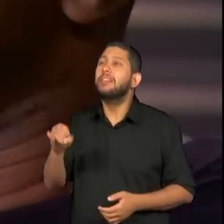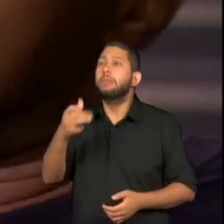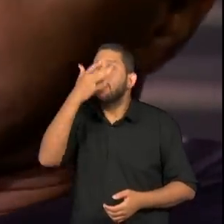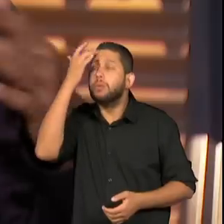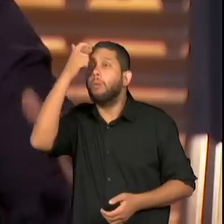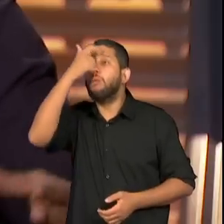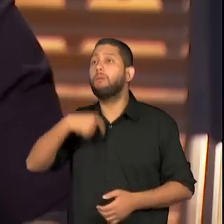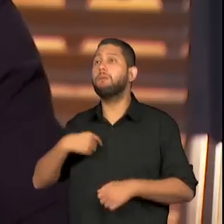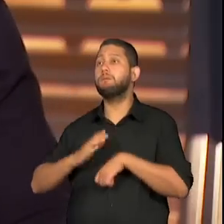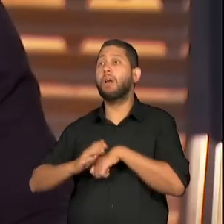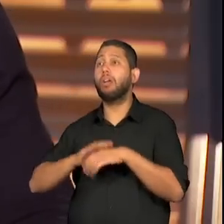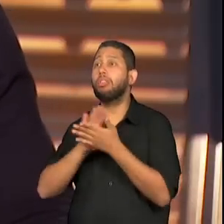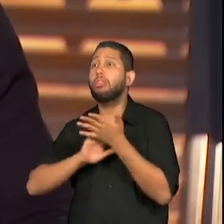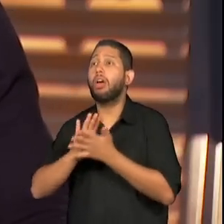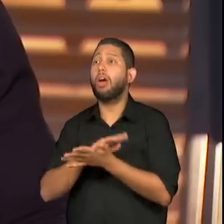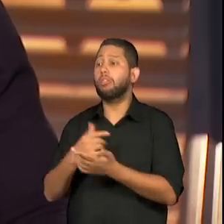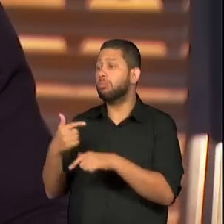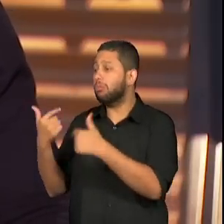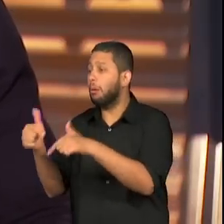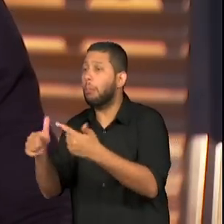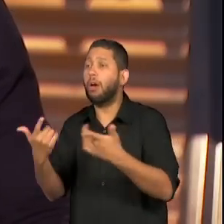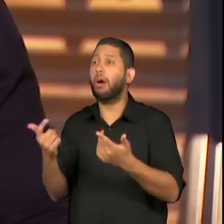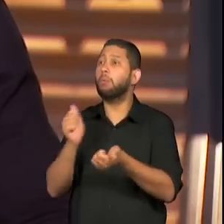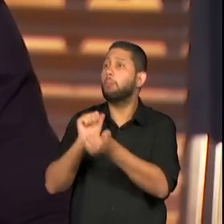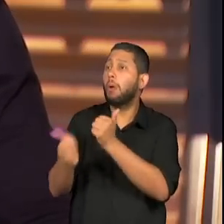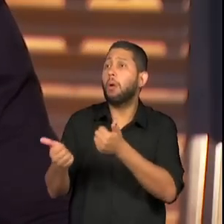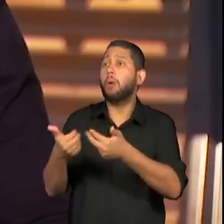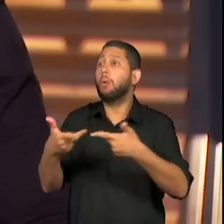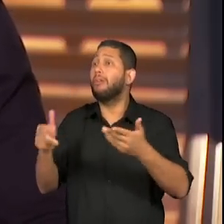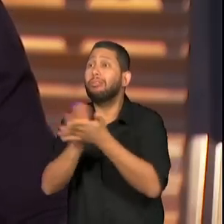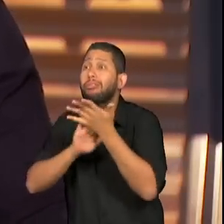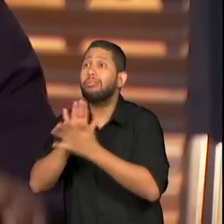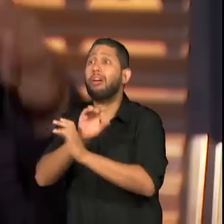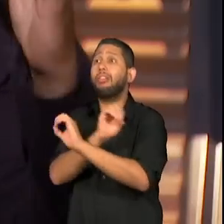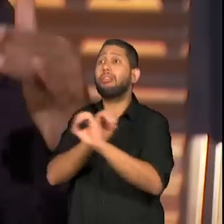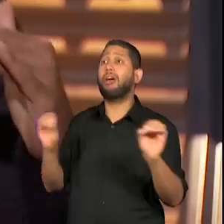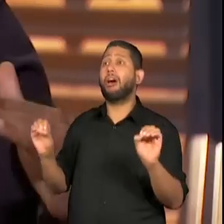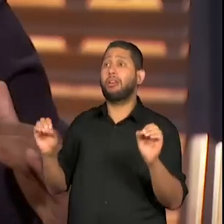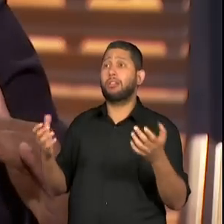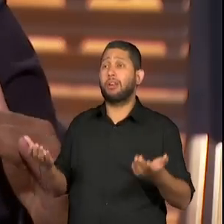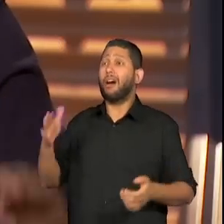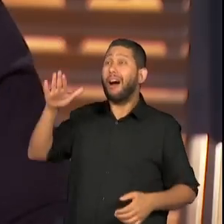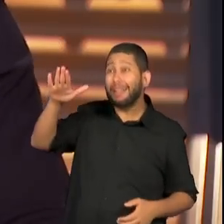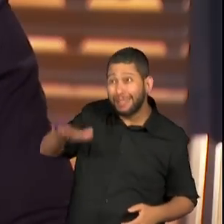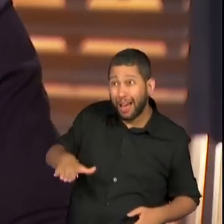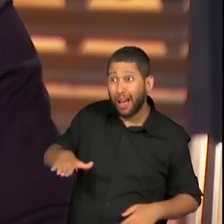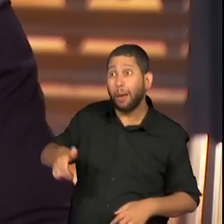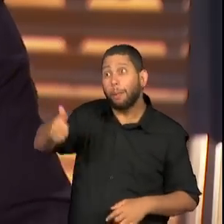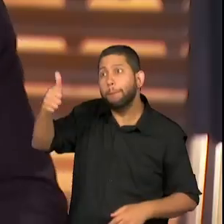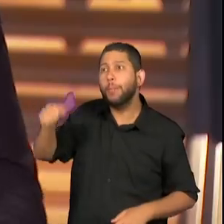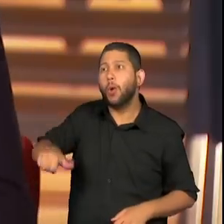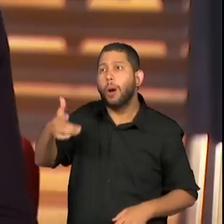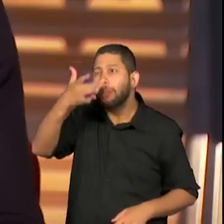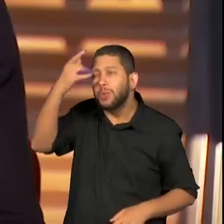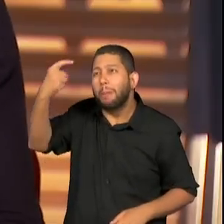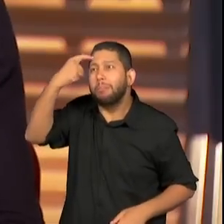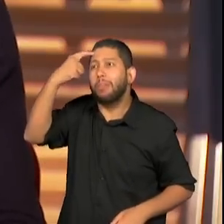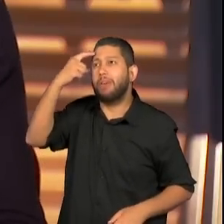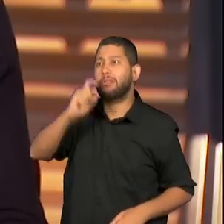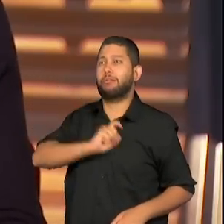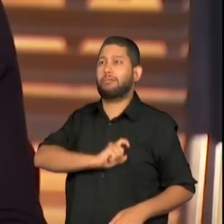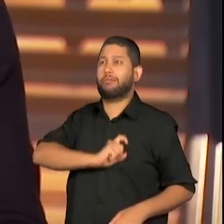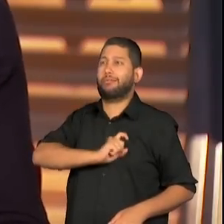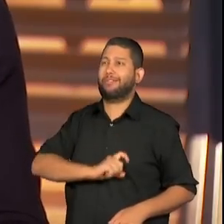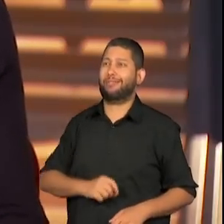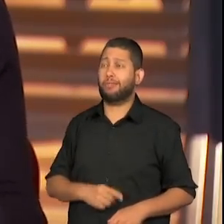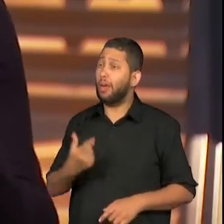ocupação, você não tem perspectiva, não tem expectativa, é na parte da tarde que vem a maldade na cabeça. É um